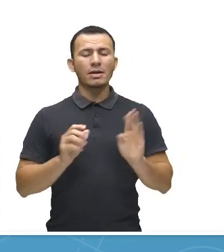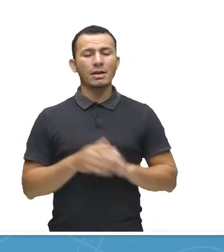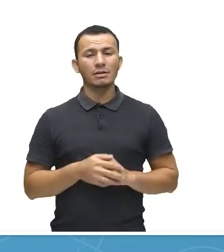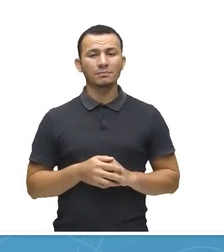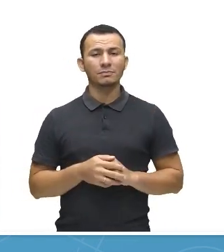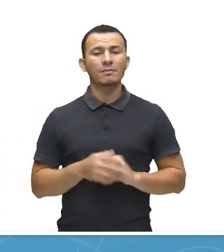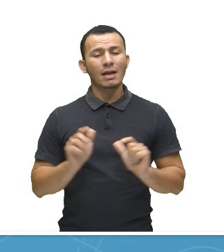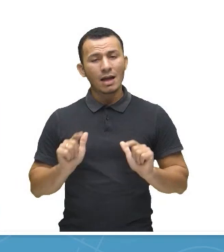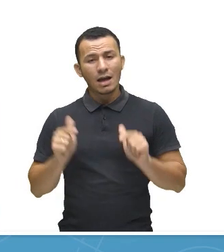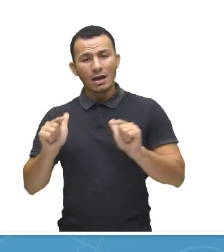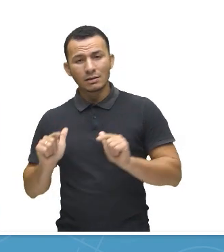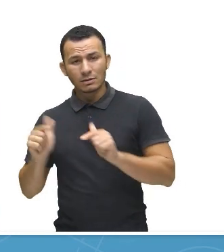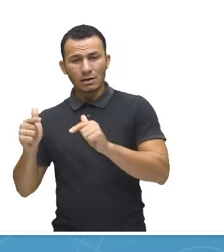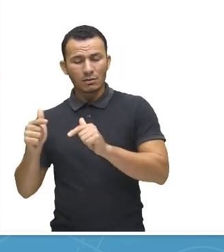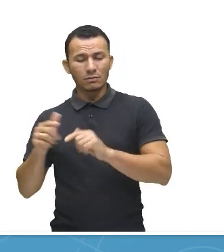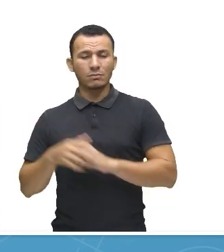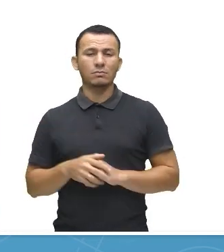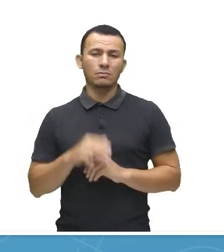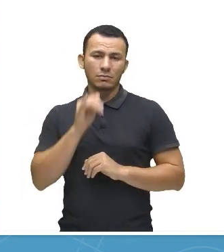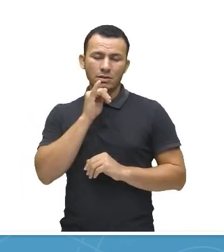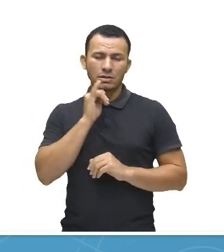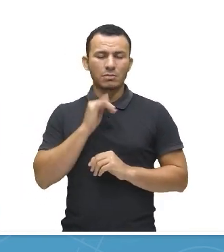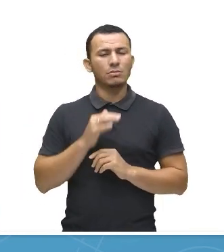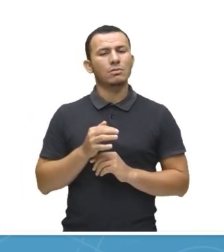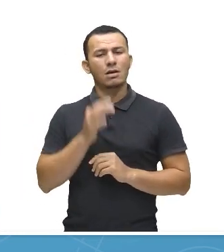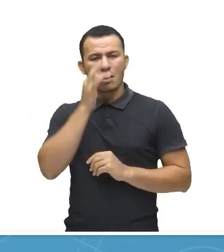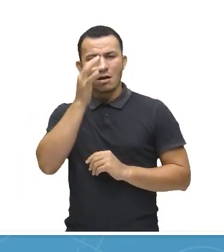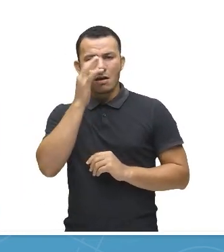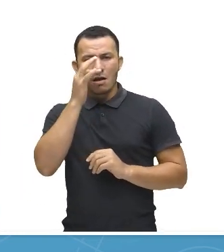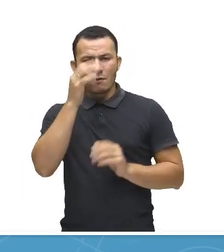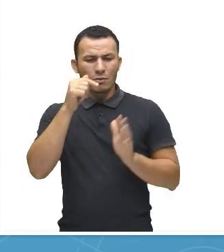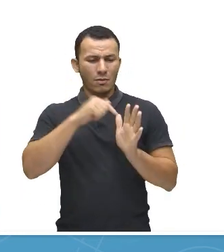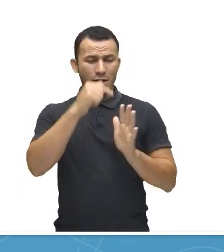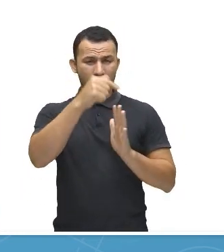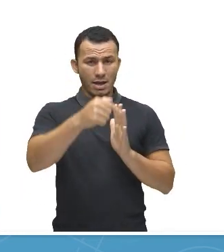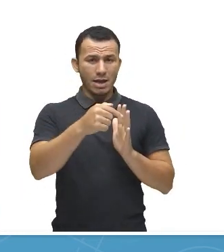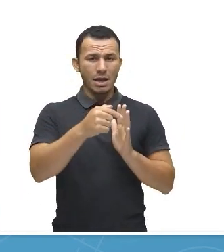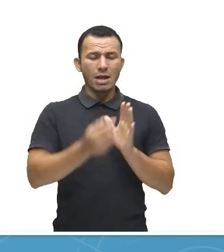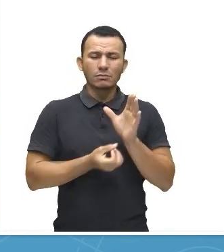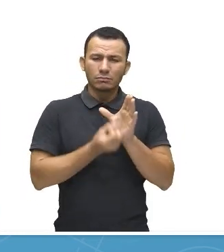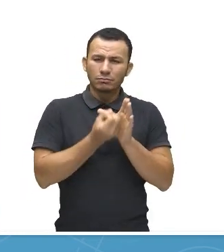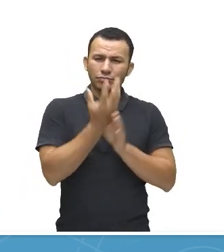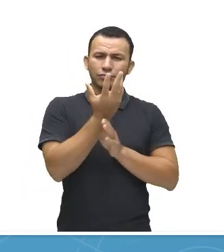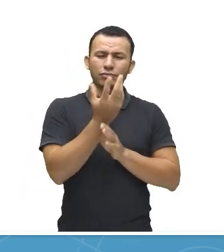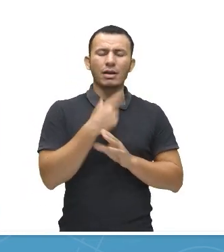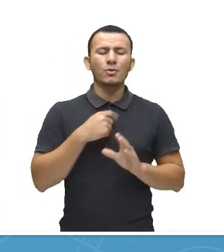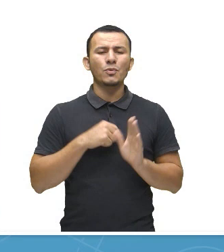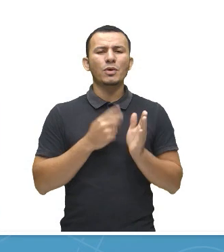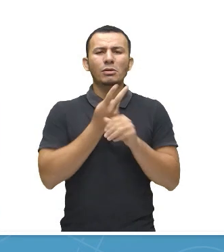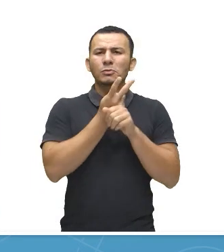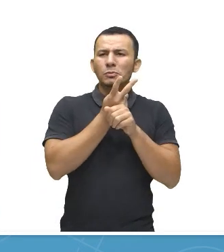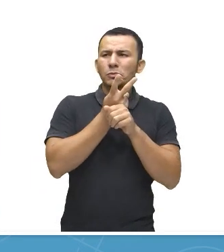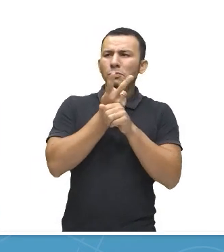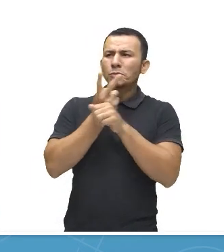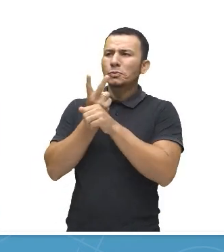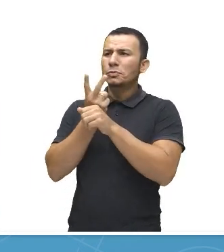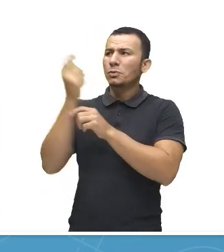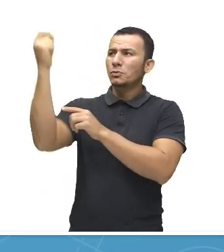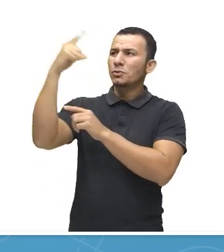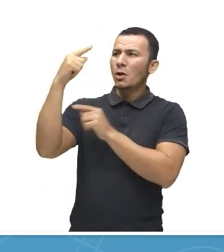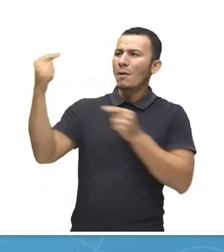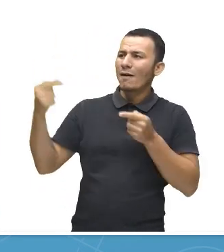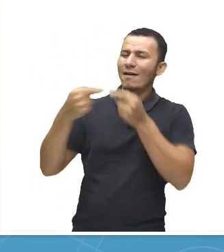até o mesmo exemplo da aula, né? Um girassol que durante o seu desenvolvimento procura a direção do sol. Então,